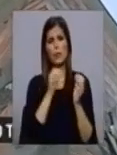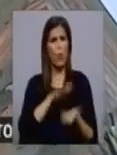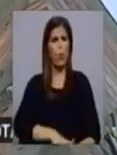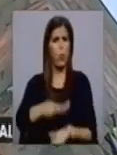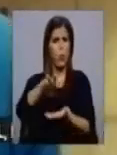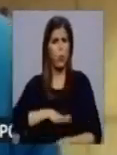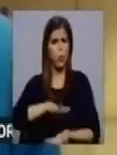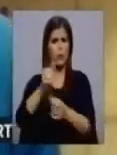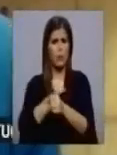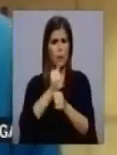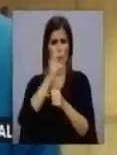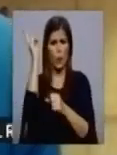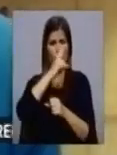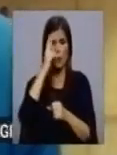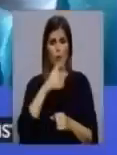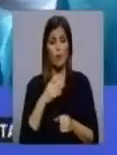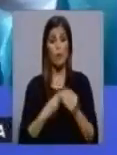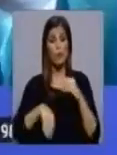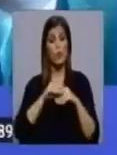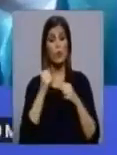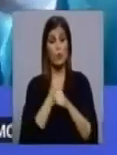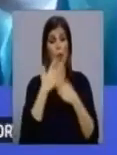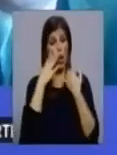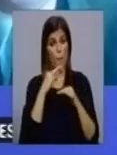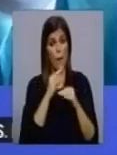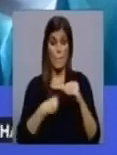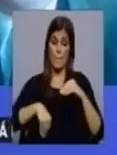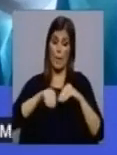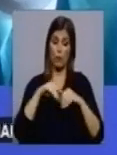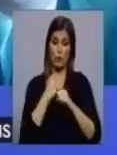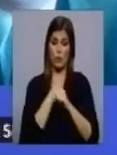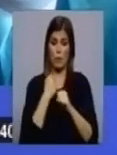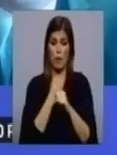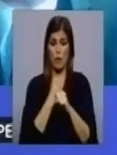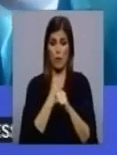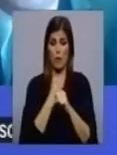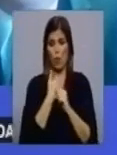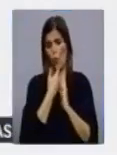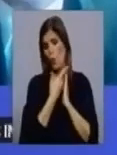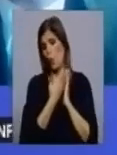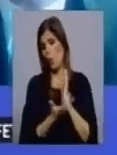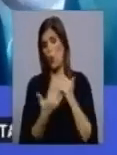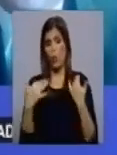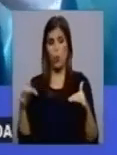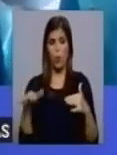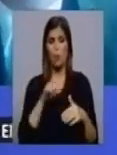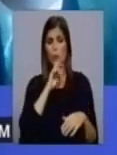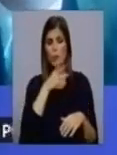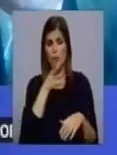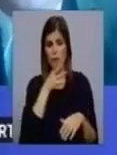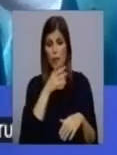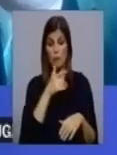trabalho. Em cima do seu trabalho normal, está a fazer um trabalho de uma dimensão extraordinária. Quero dizer que, relativamente ao